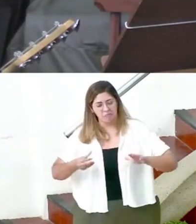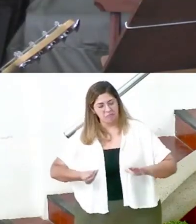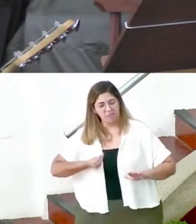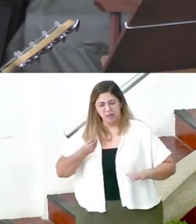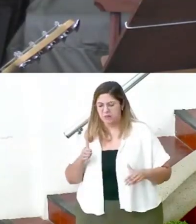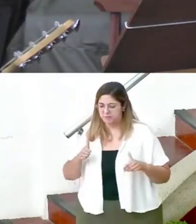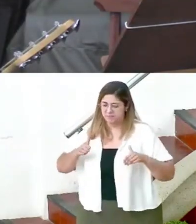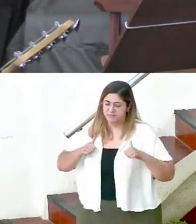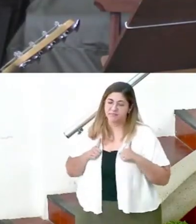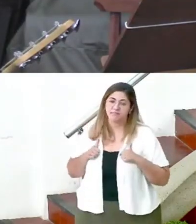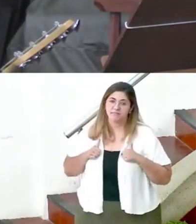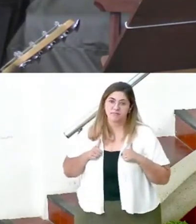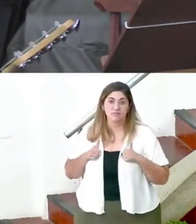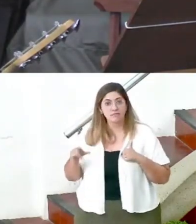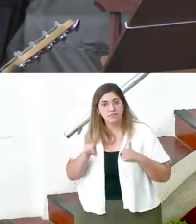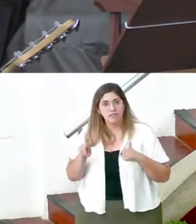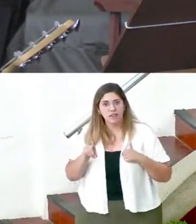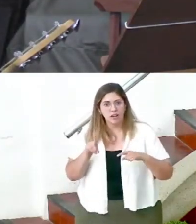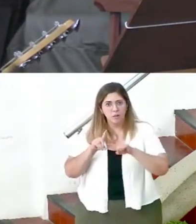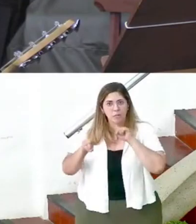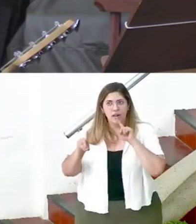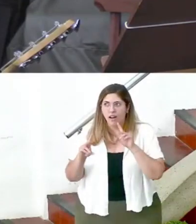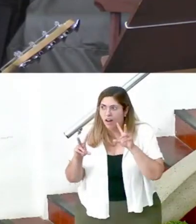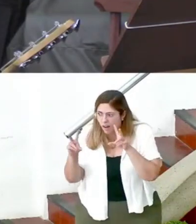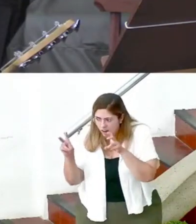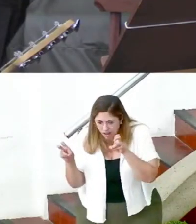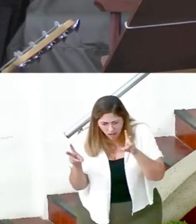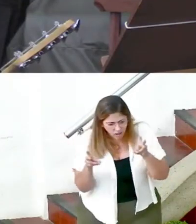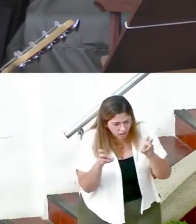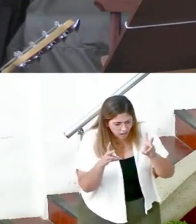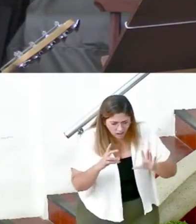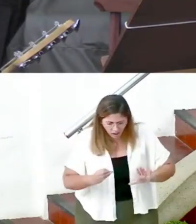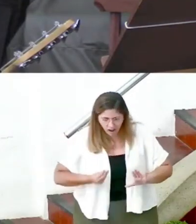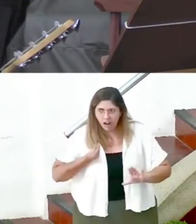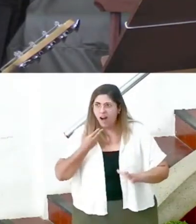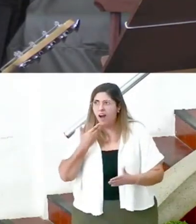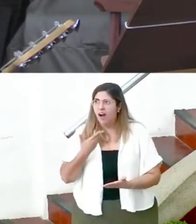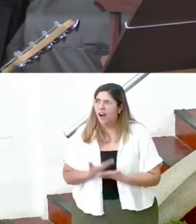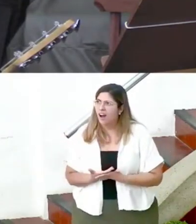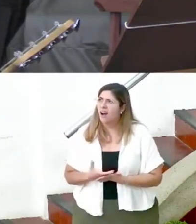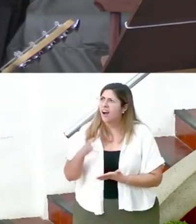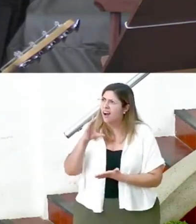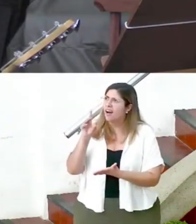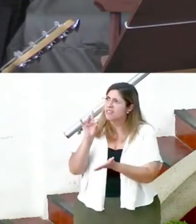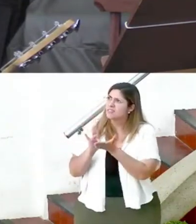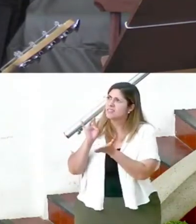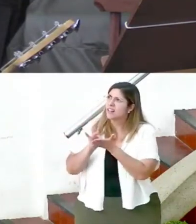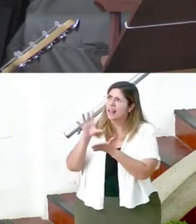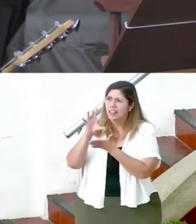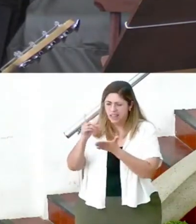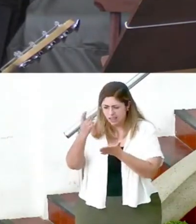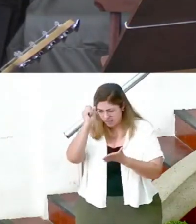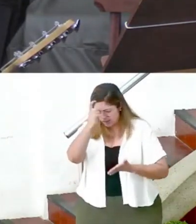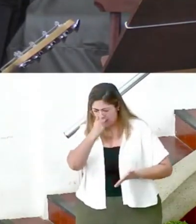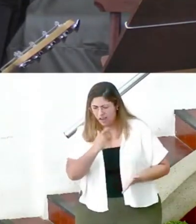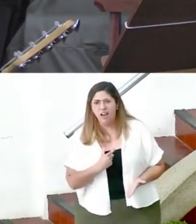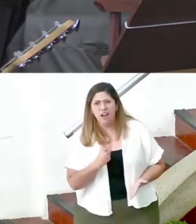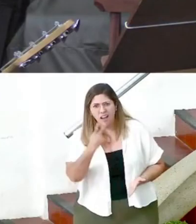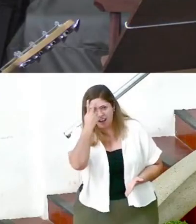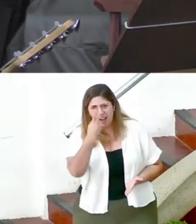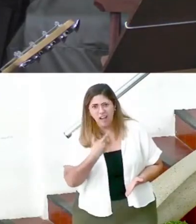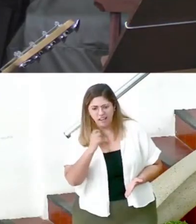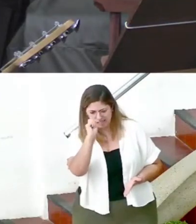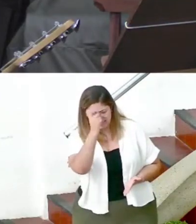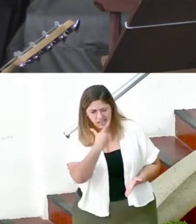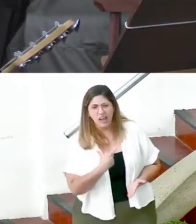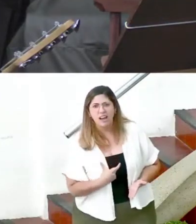é, repare na vida que você recebeu, repare no que você se tornou, ou melhor, repare no que você